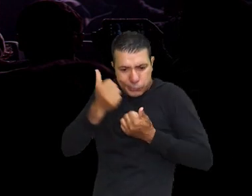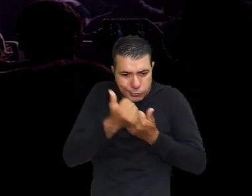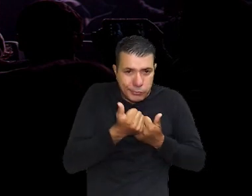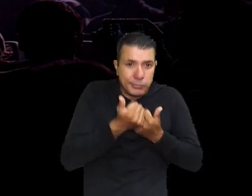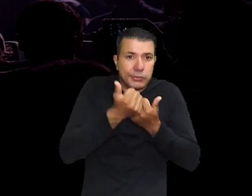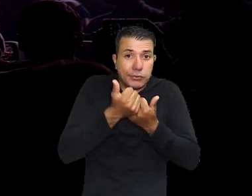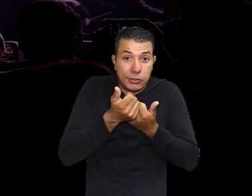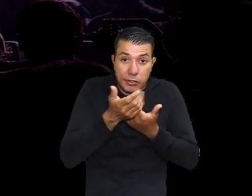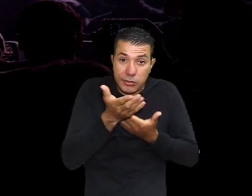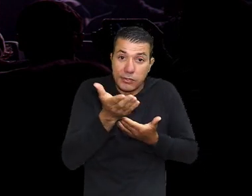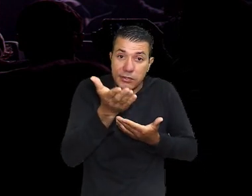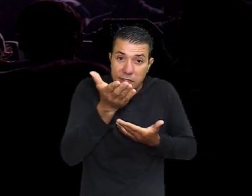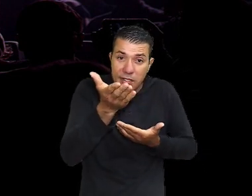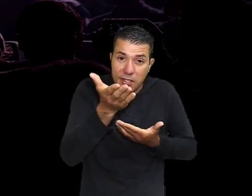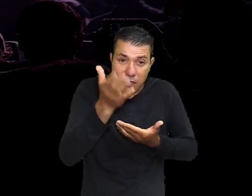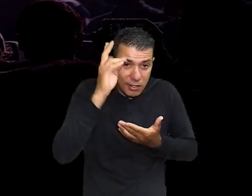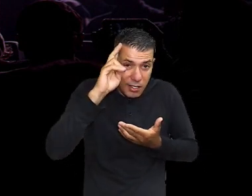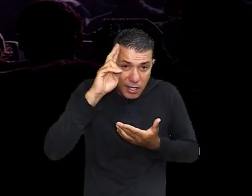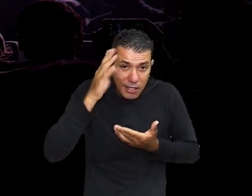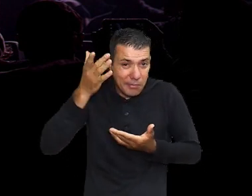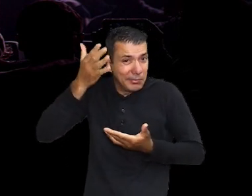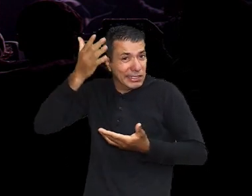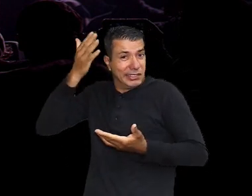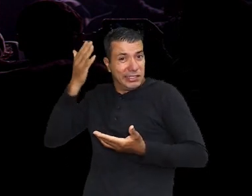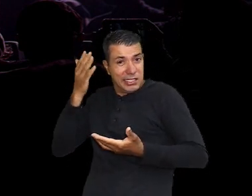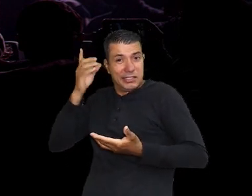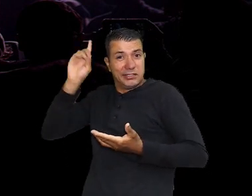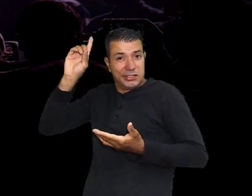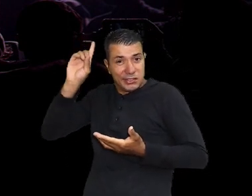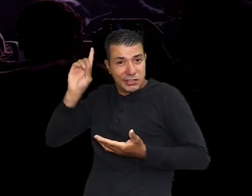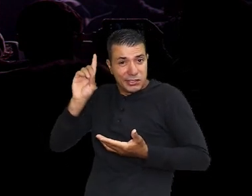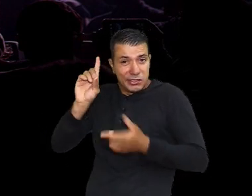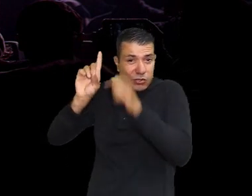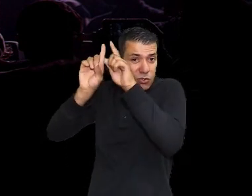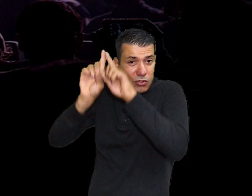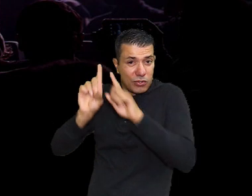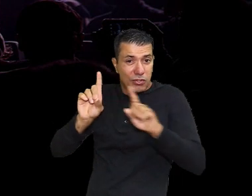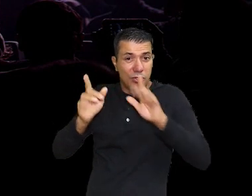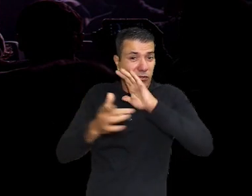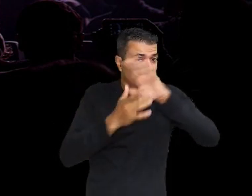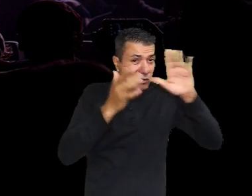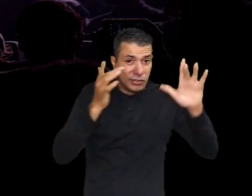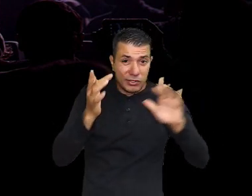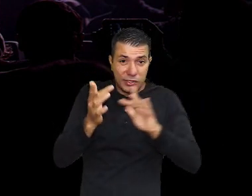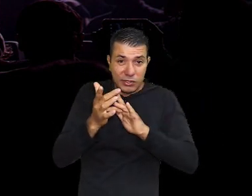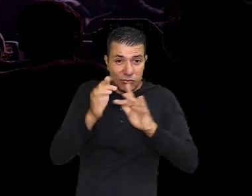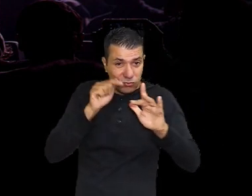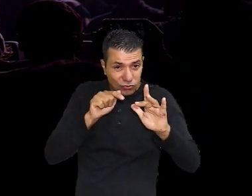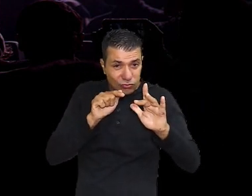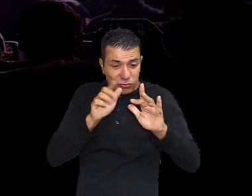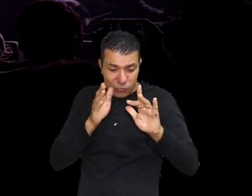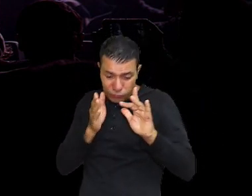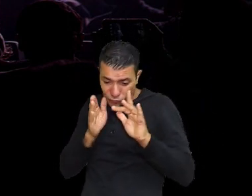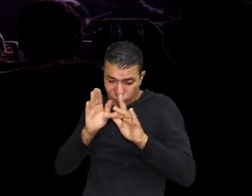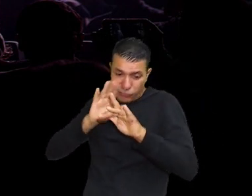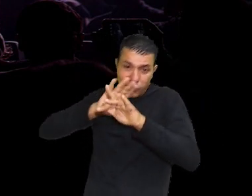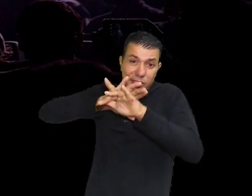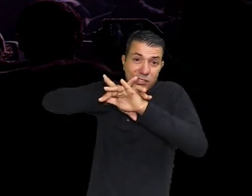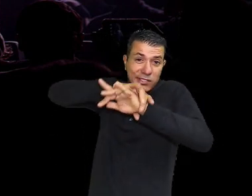fortalecerei e te sustentarei com minha mão,